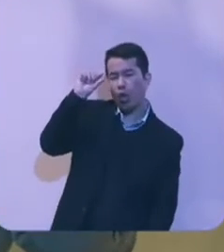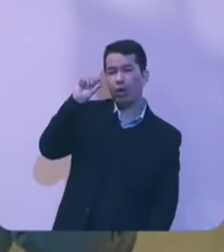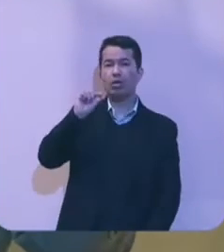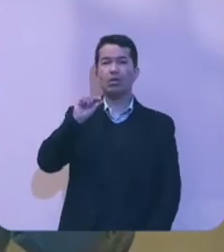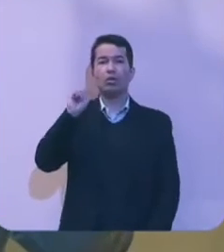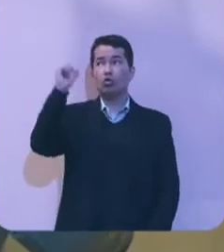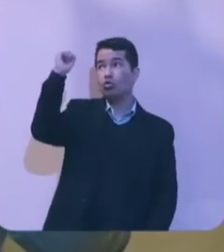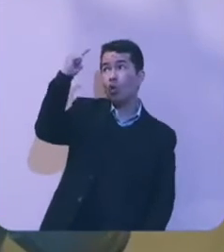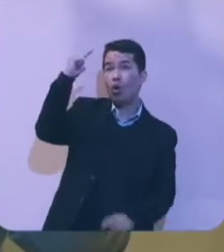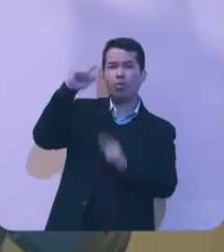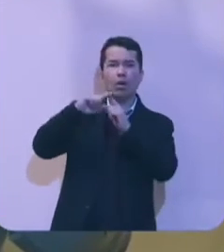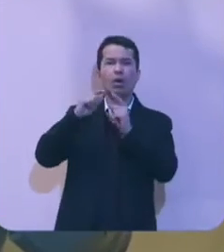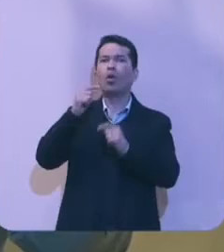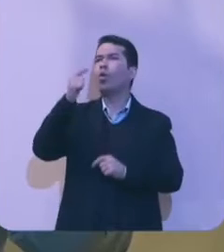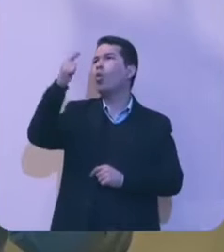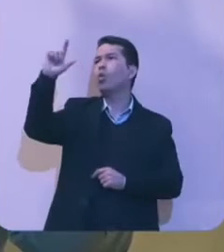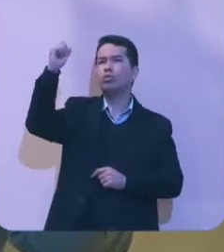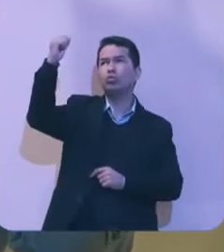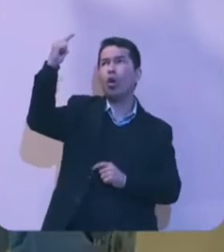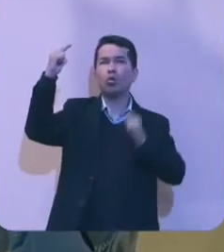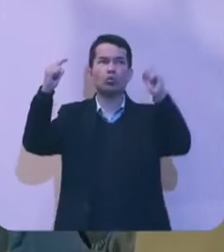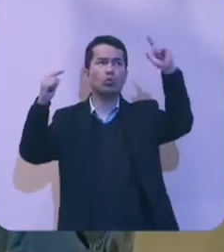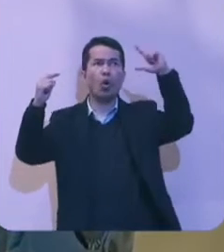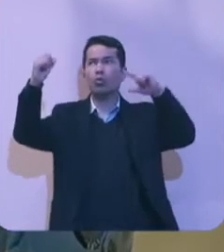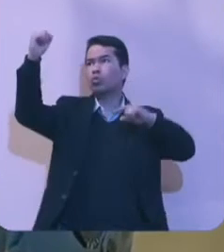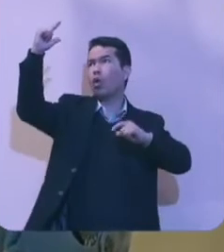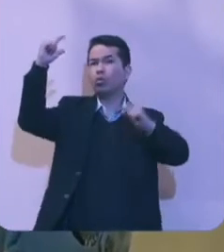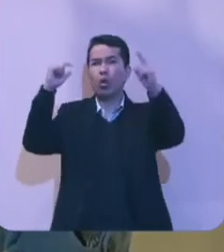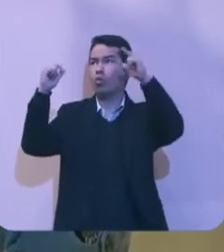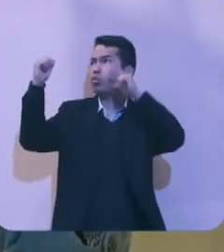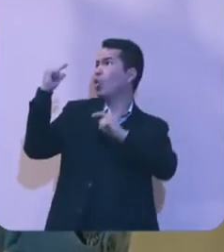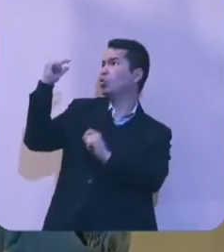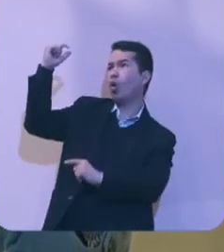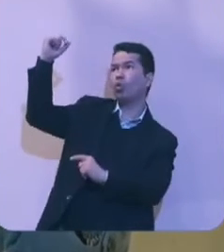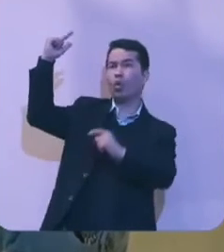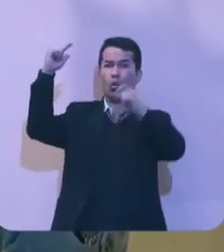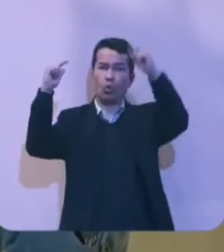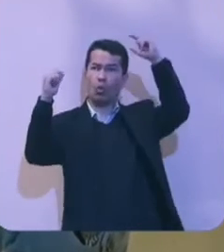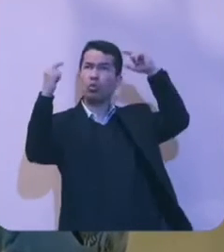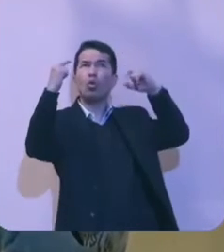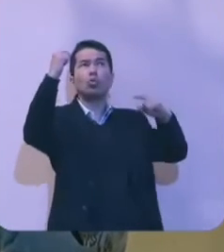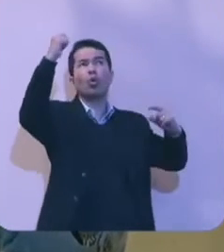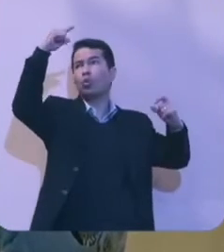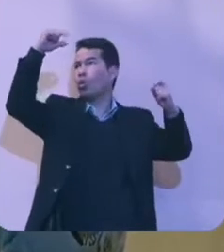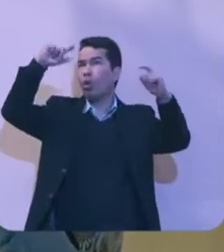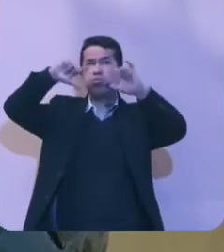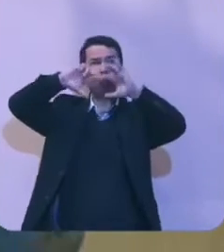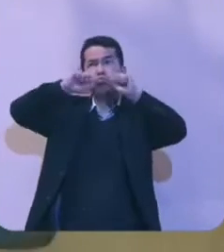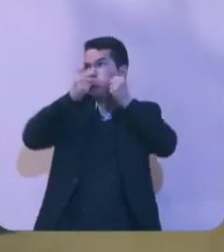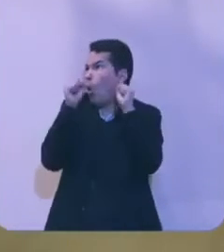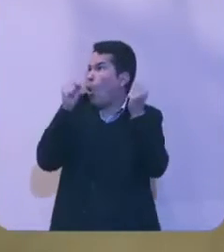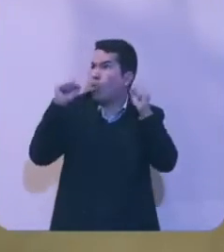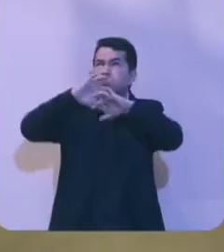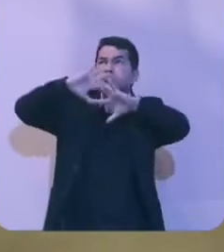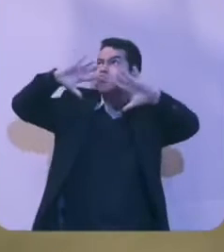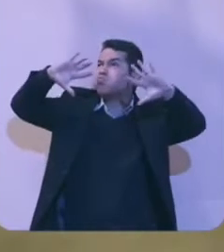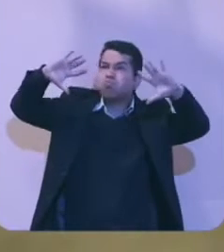imensa. Agora, os céus e a terra foram criados pela palavra do poder de Deus.